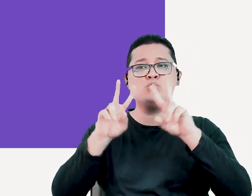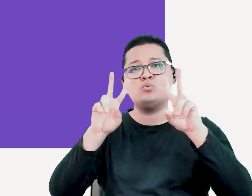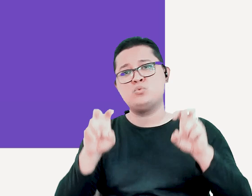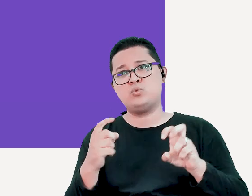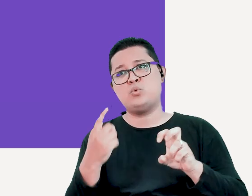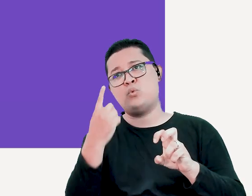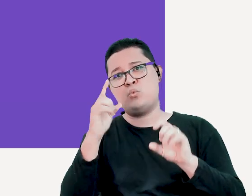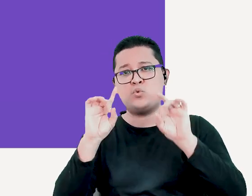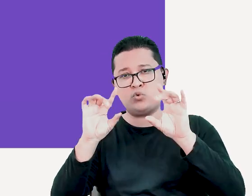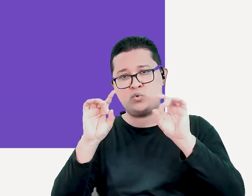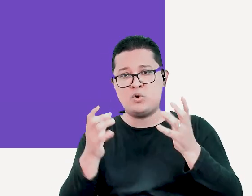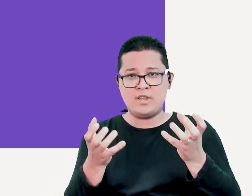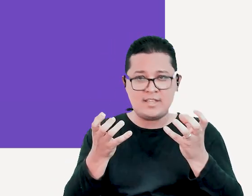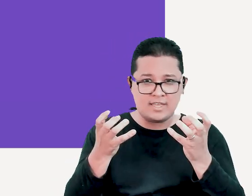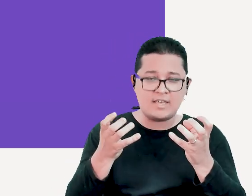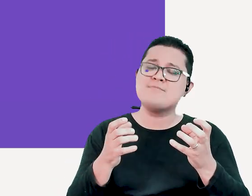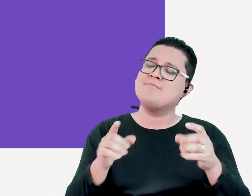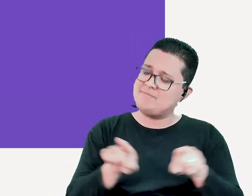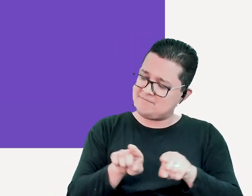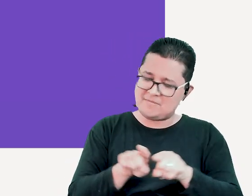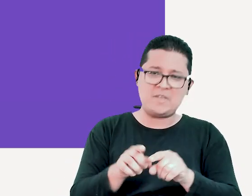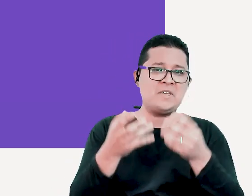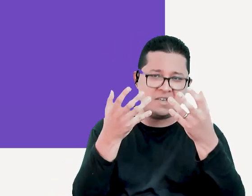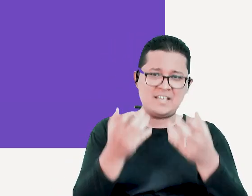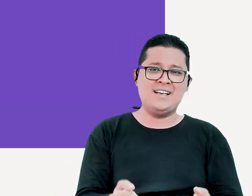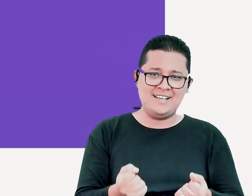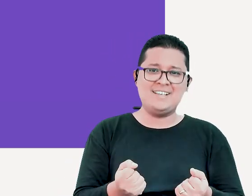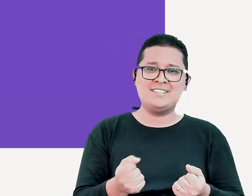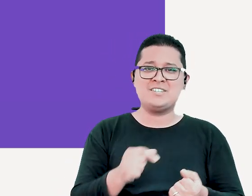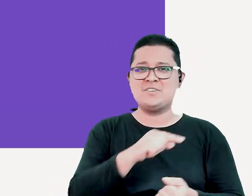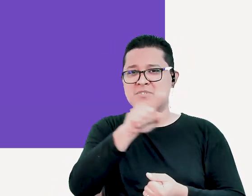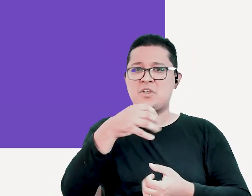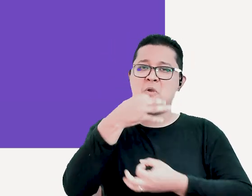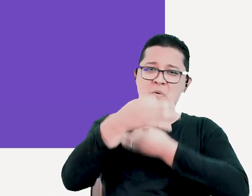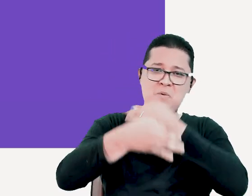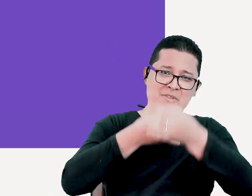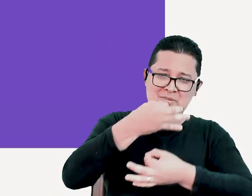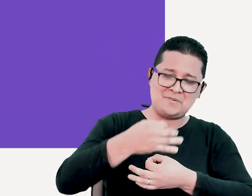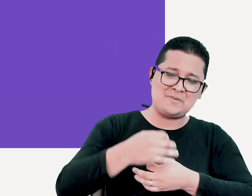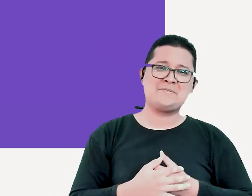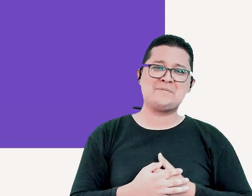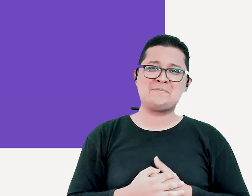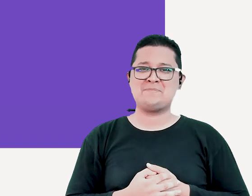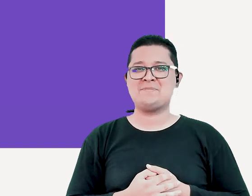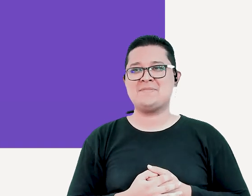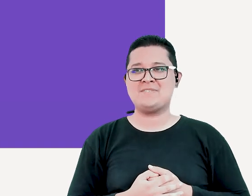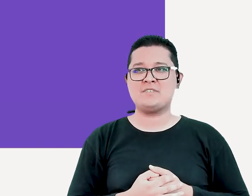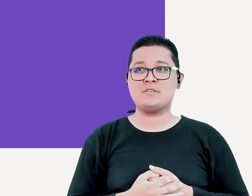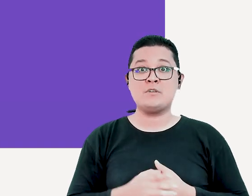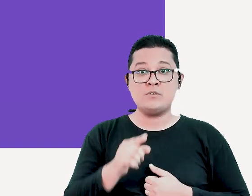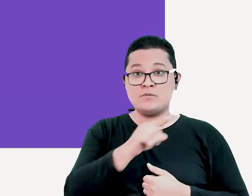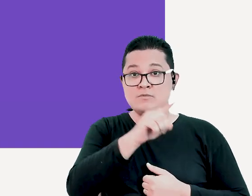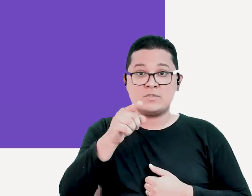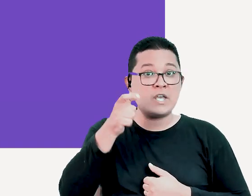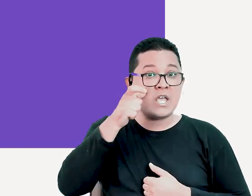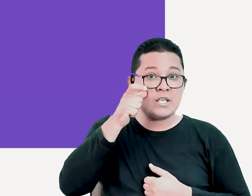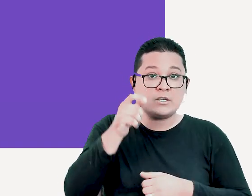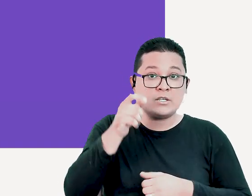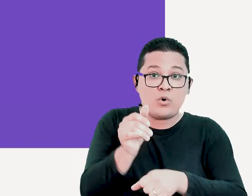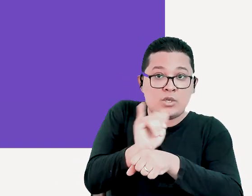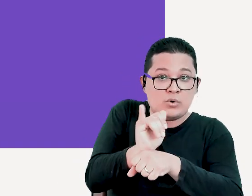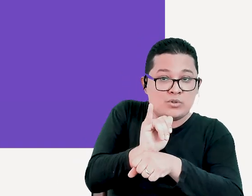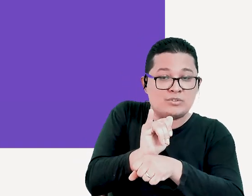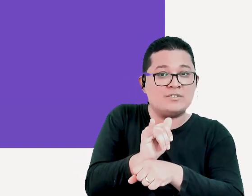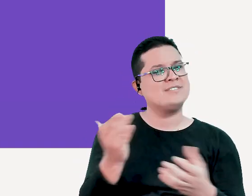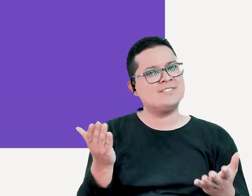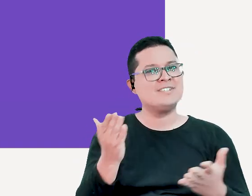aborde, a gente aceita também essas sugestões. Se você assistiu pelo YouTube, você já sabe